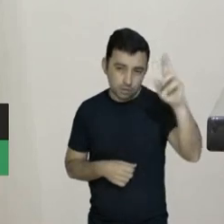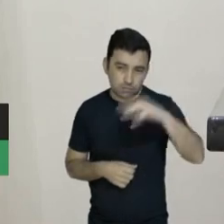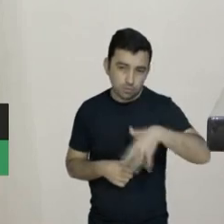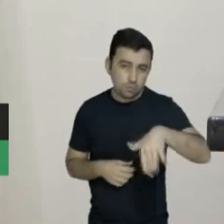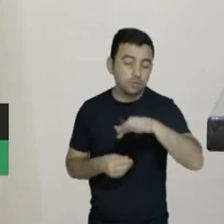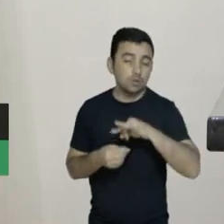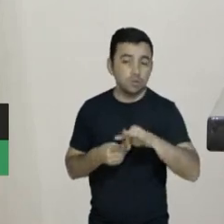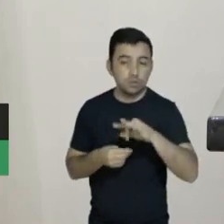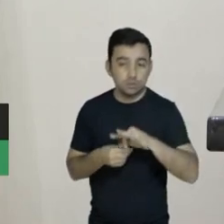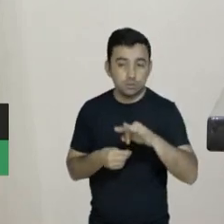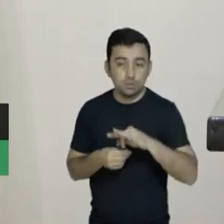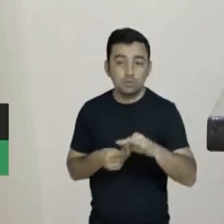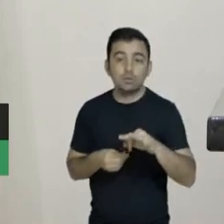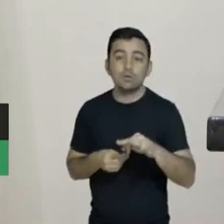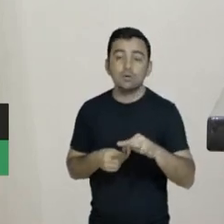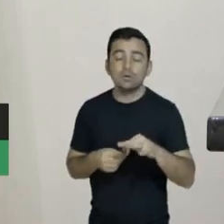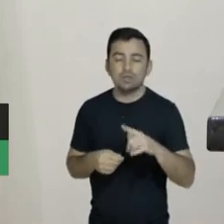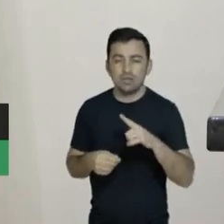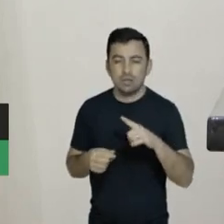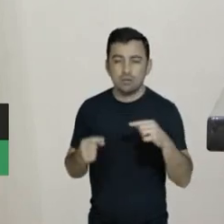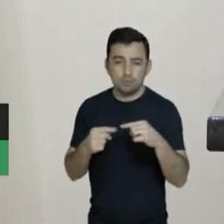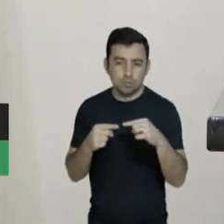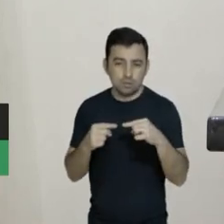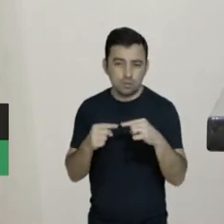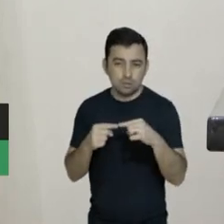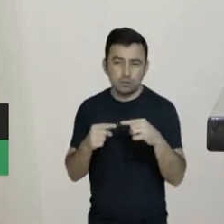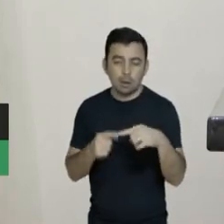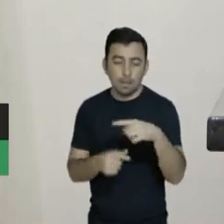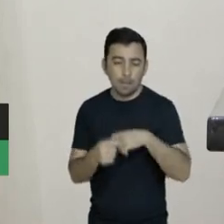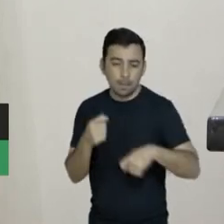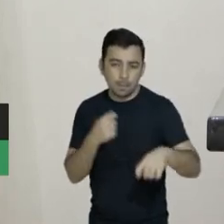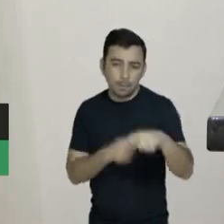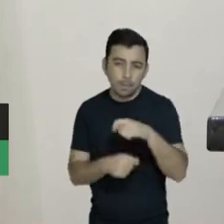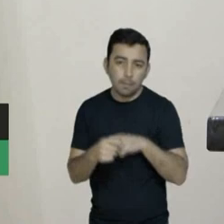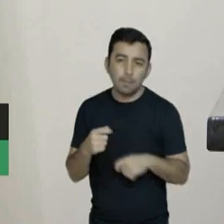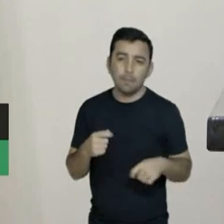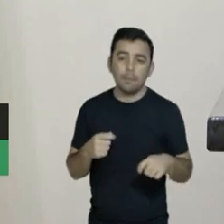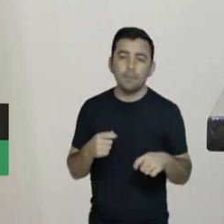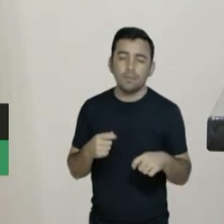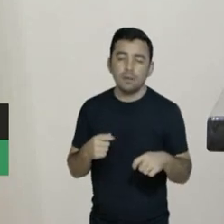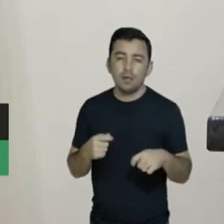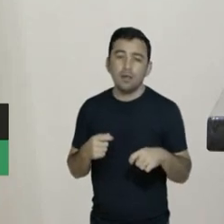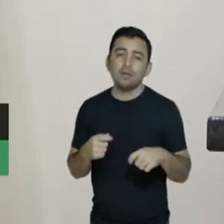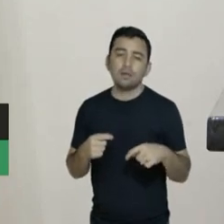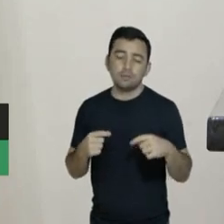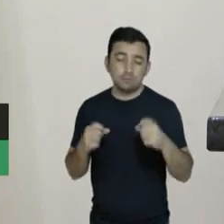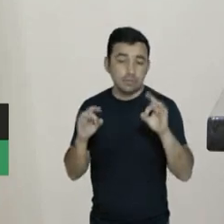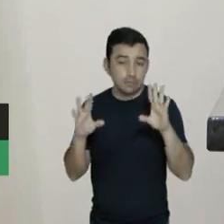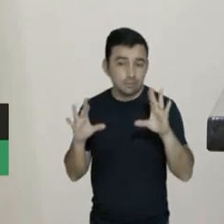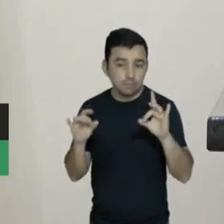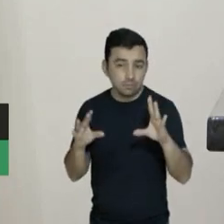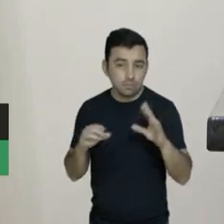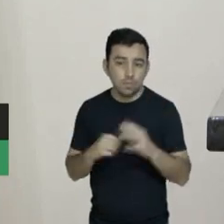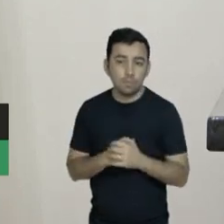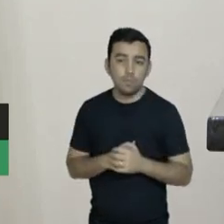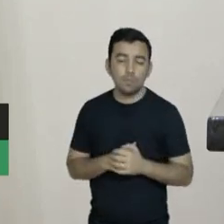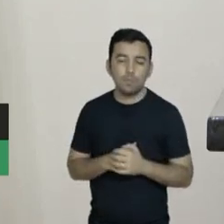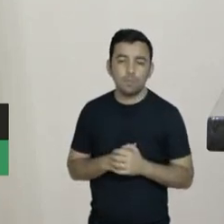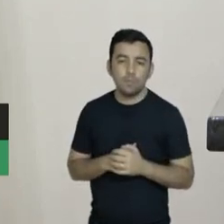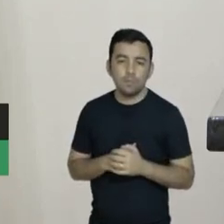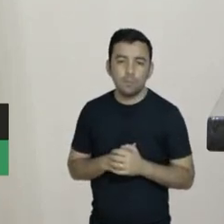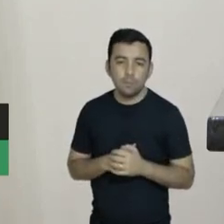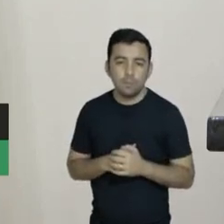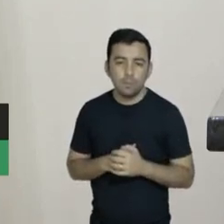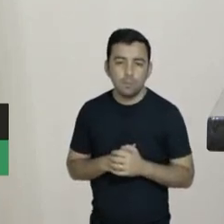que compõem todo o mercado, porque o mercado é um todo, é um ecossistema em que se